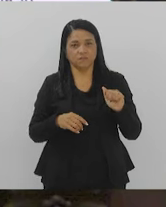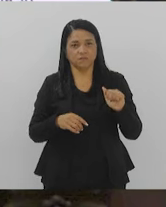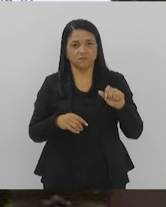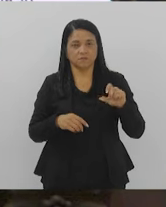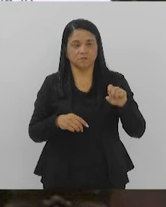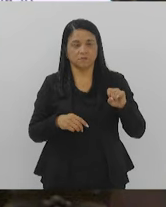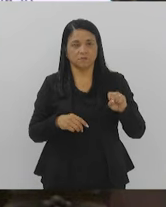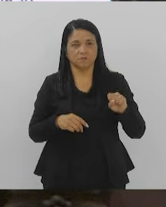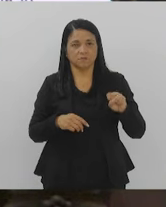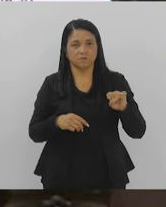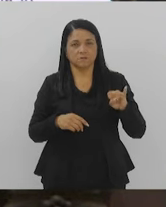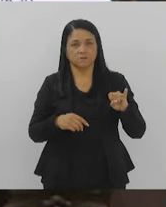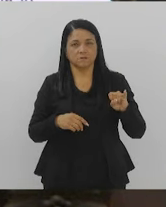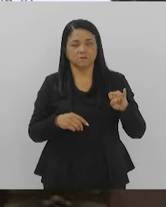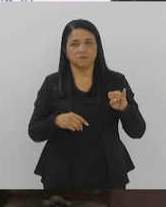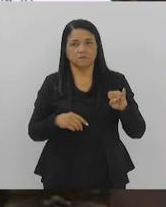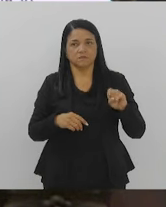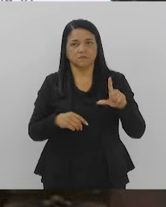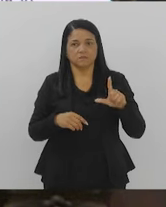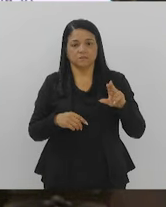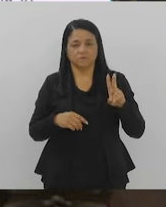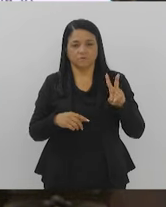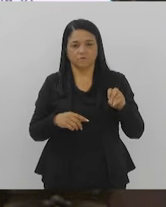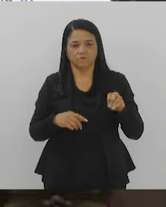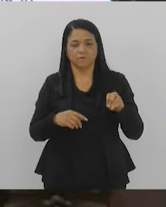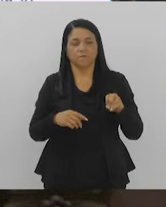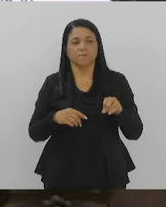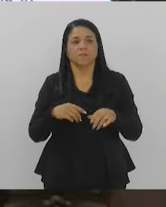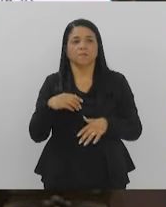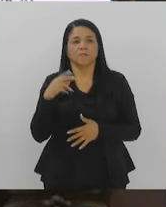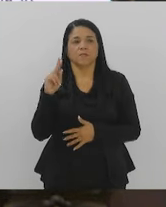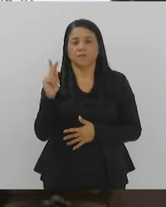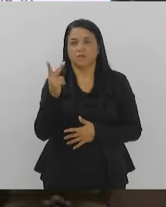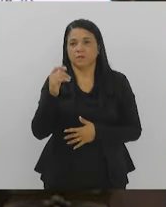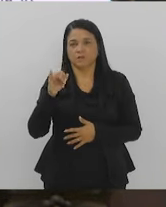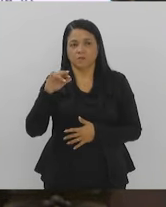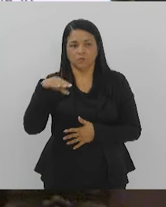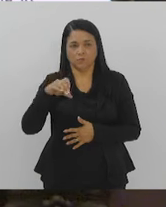Meu Brasil, da Harpa Cristã